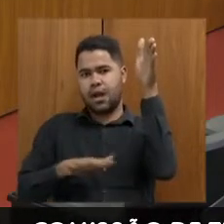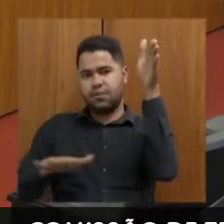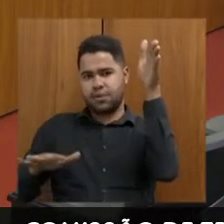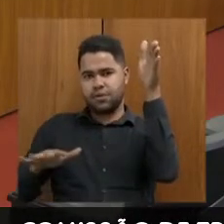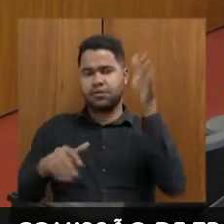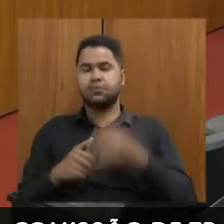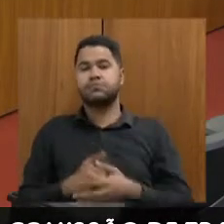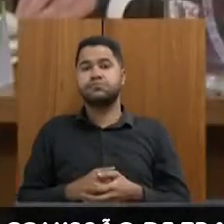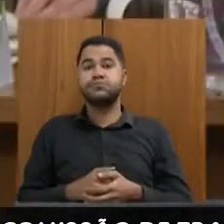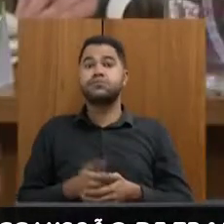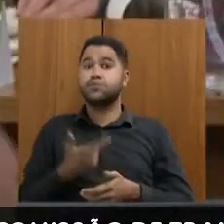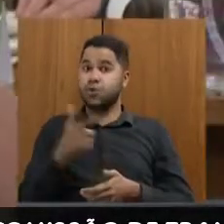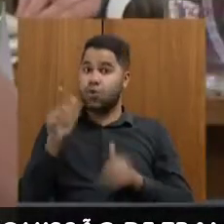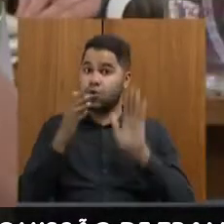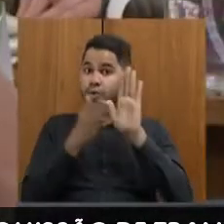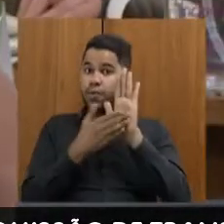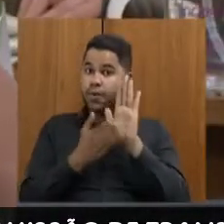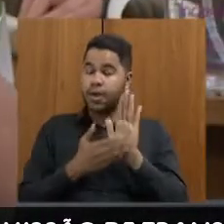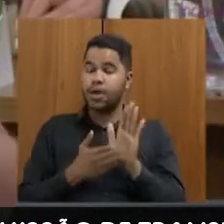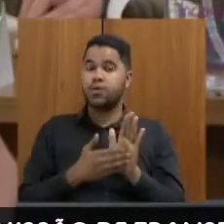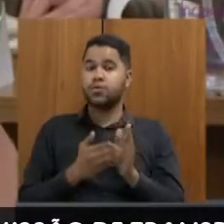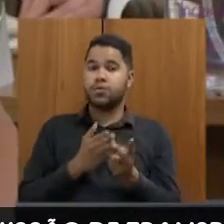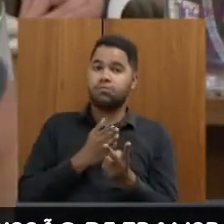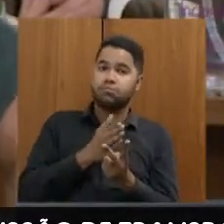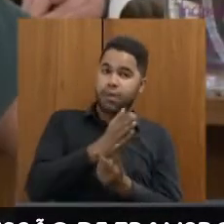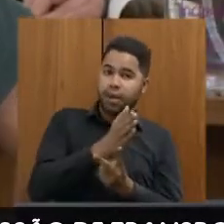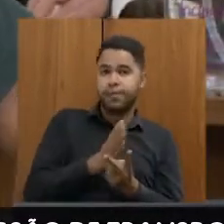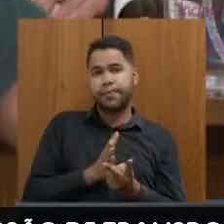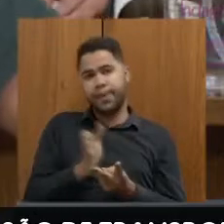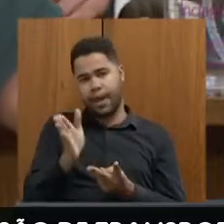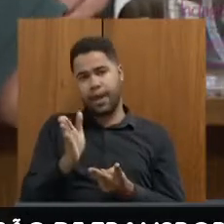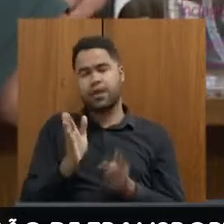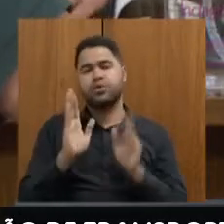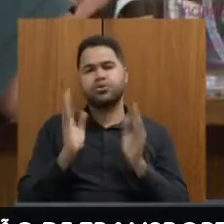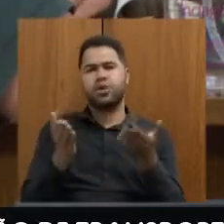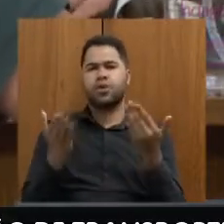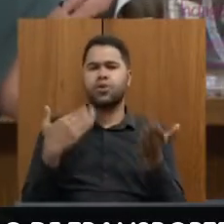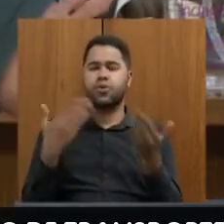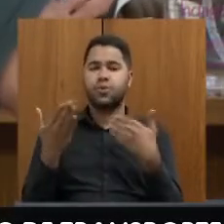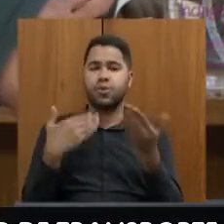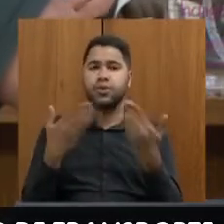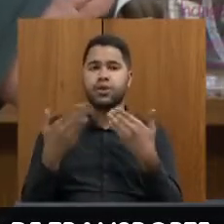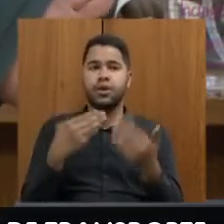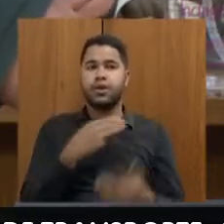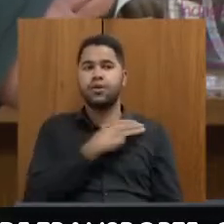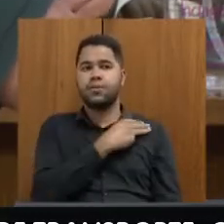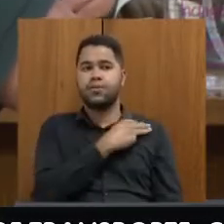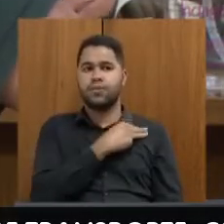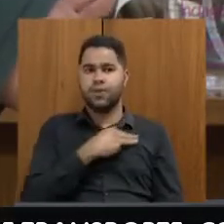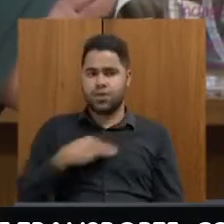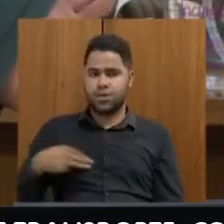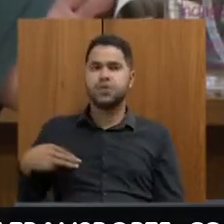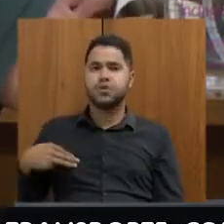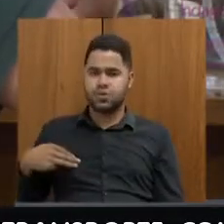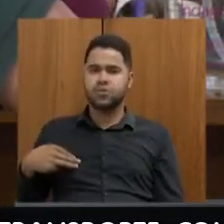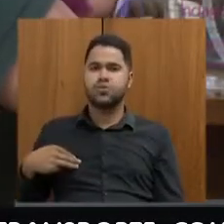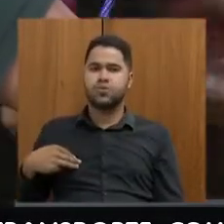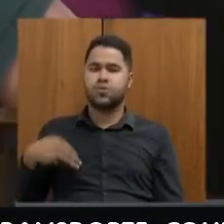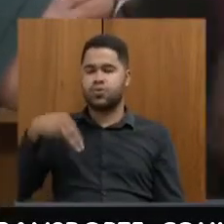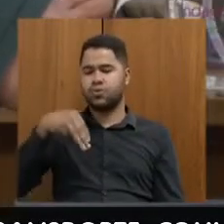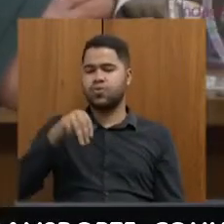e esse foi outro pleito Nós temos dois caminhos Eu já conversei com o Vinícius Marcelo e ele